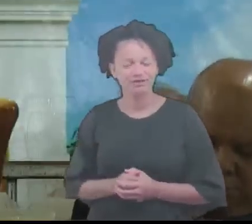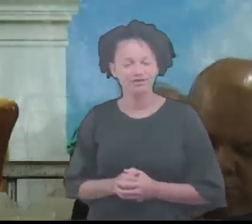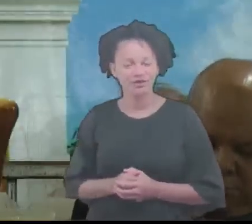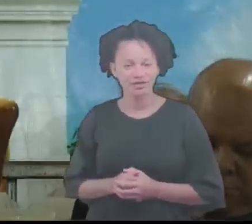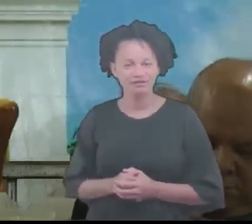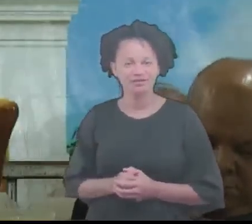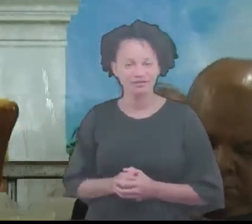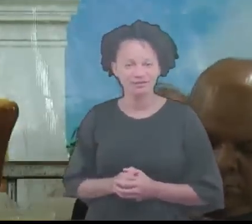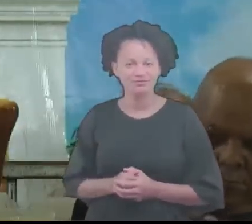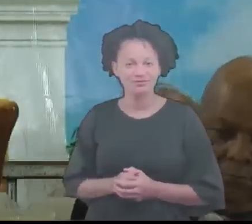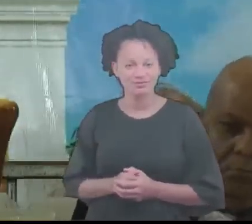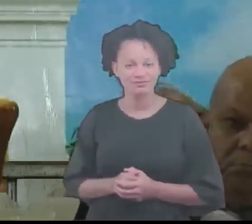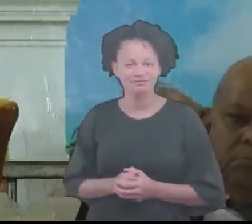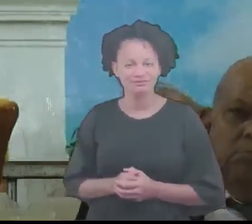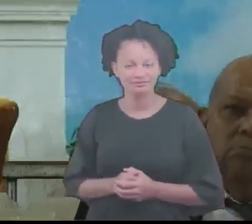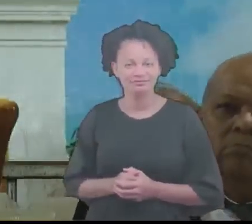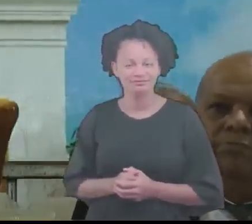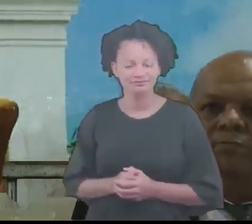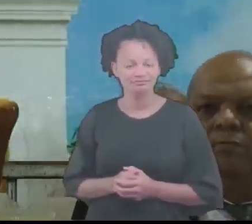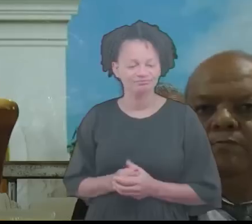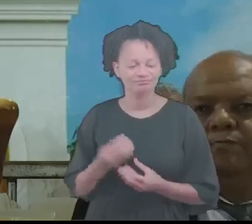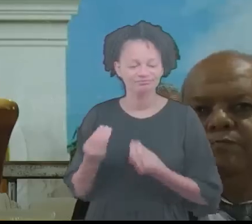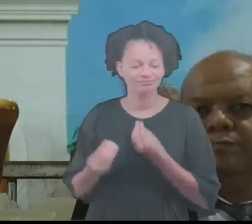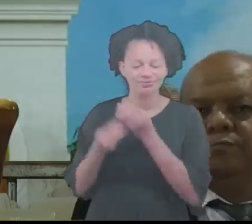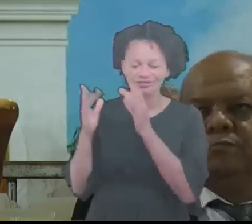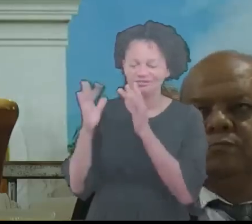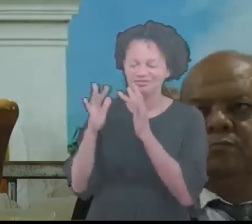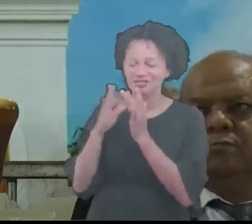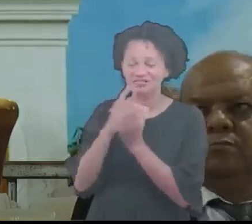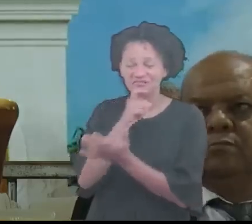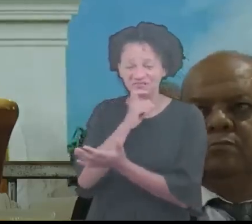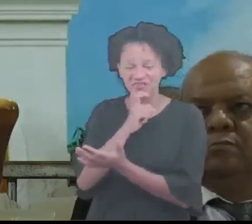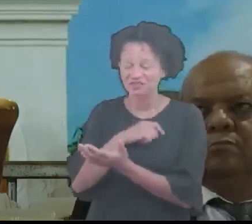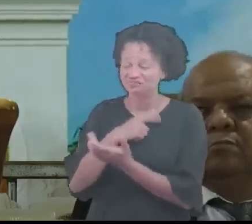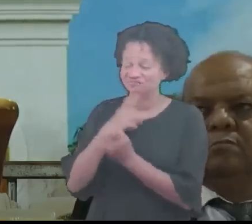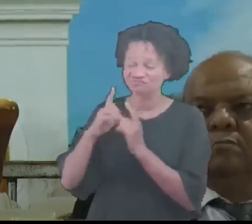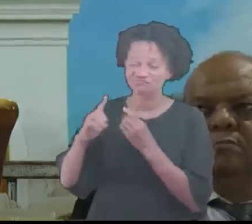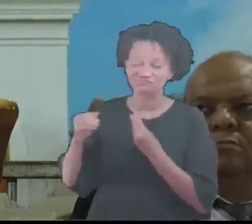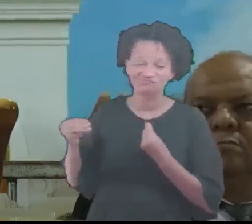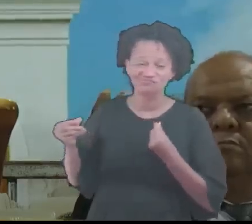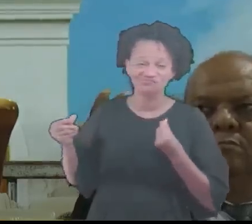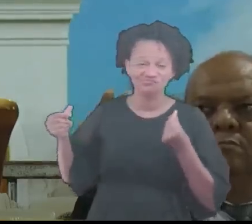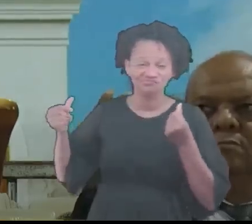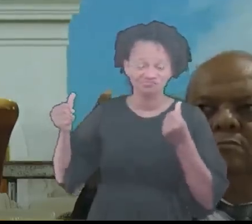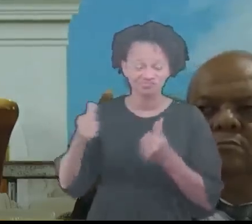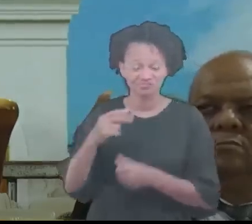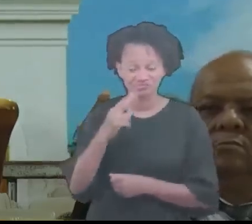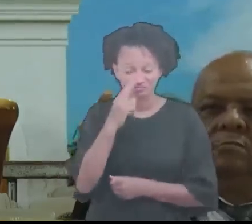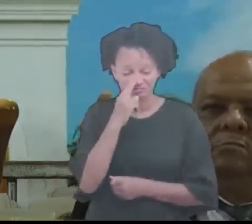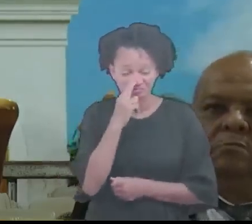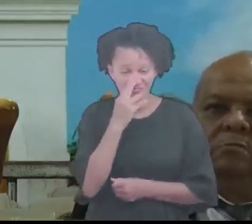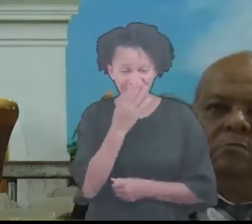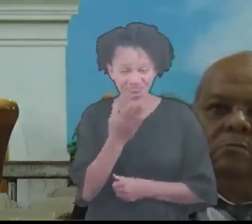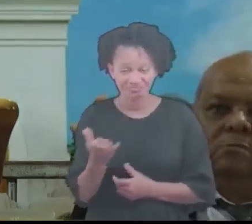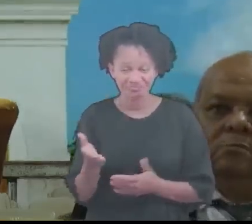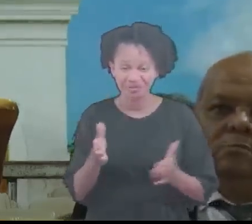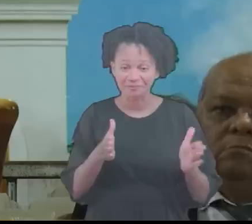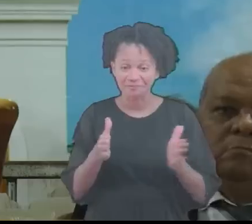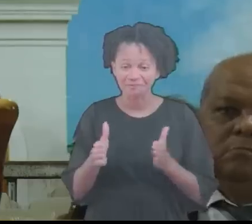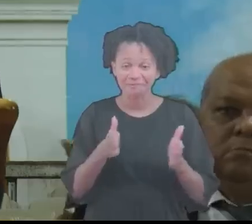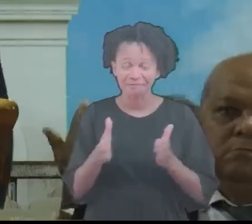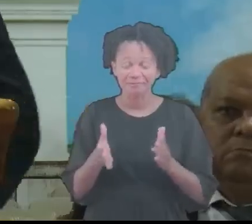Aleluia. Ou é um relacionamento frio? Nós temos crentes, nós estamos numa época